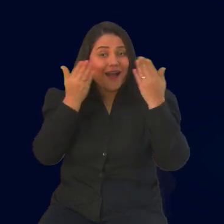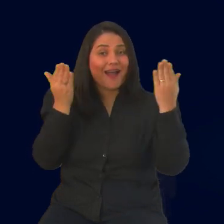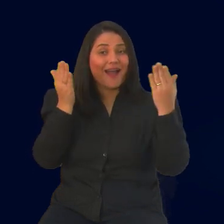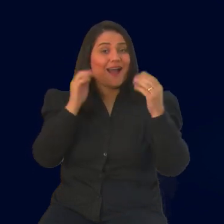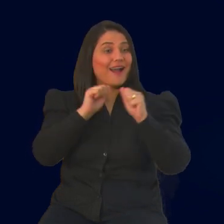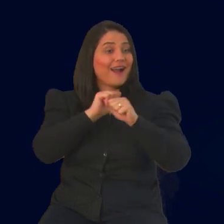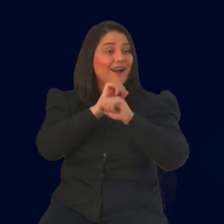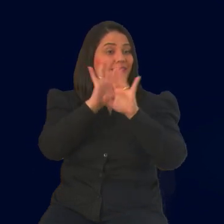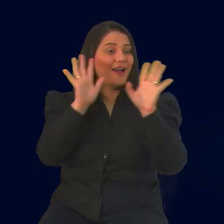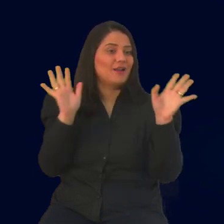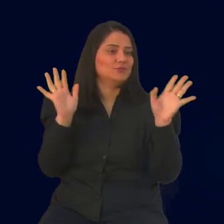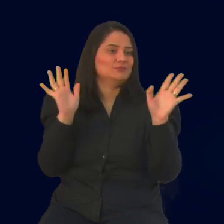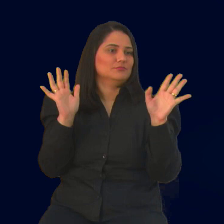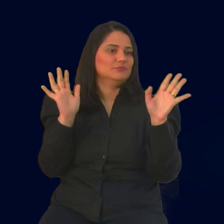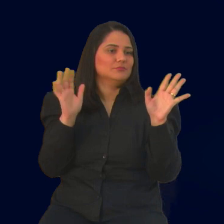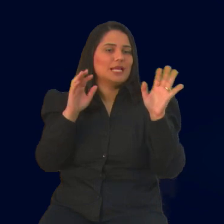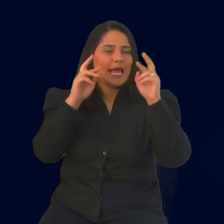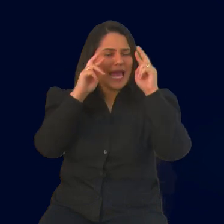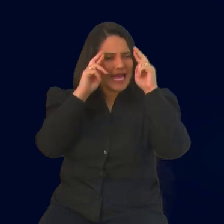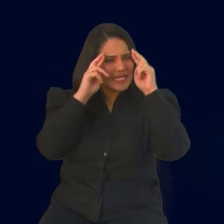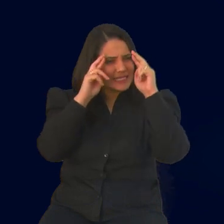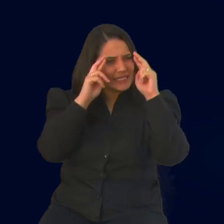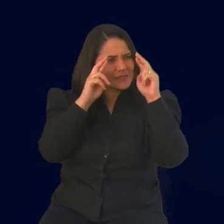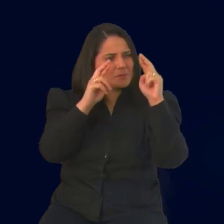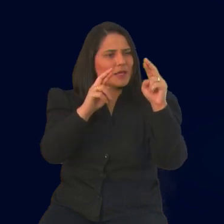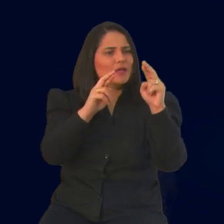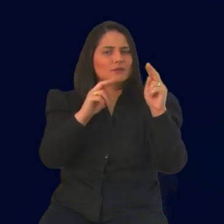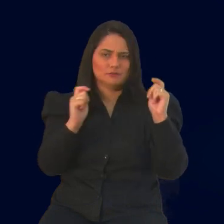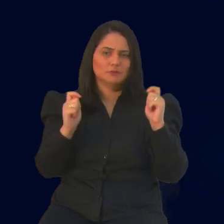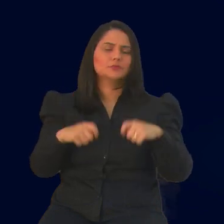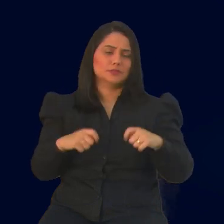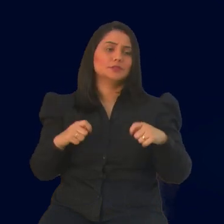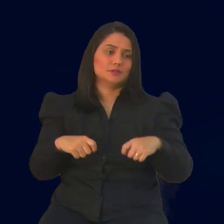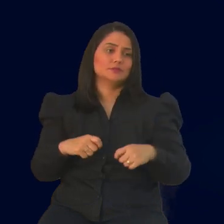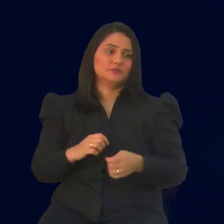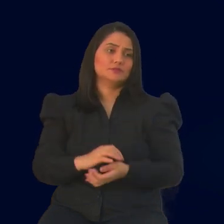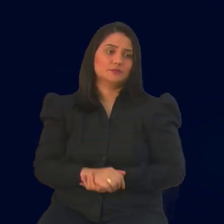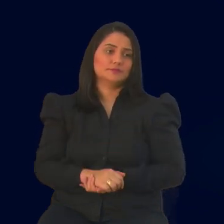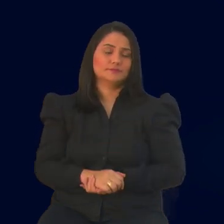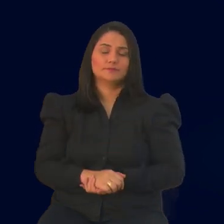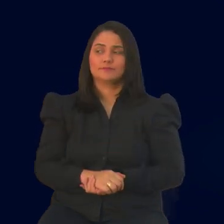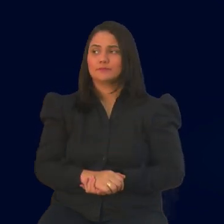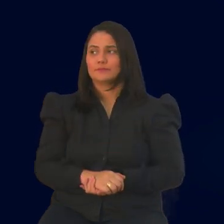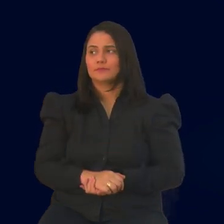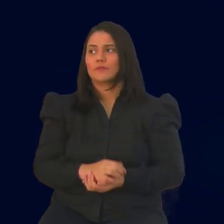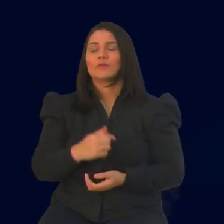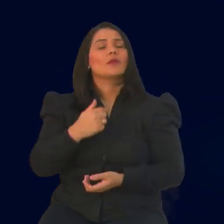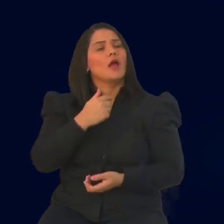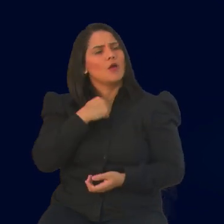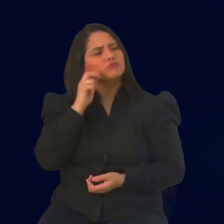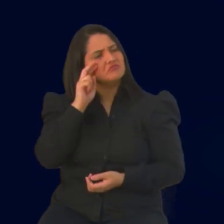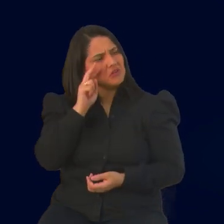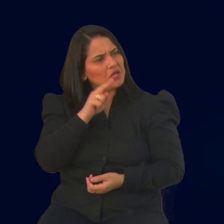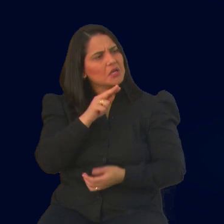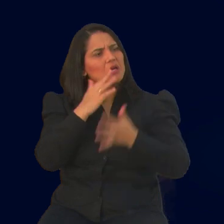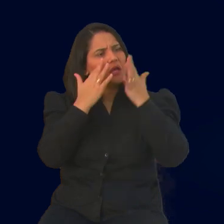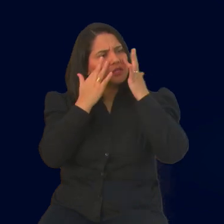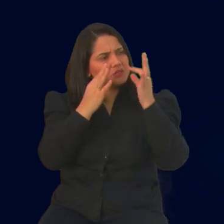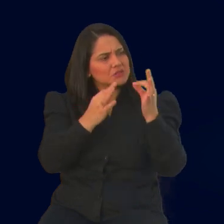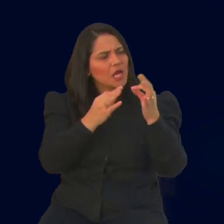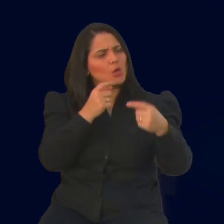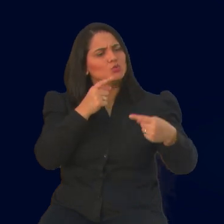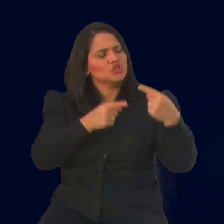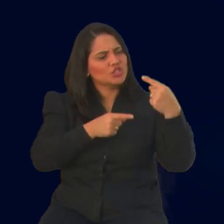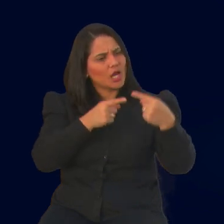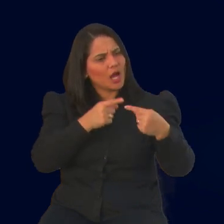respeitosa. É possível. Eu escuto, eu dou atenção, eu consigo dialogar com pessoas que